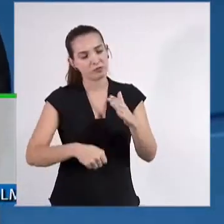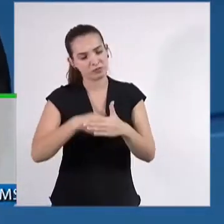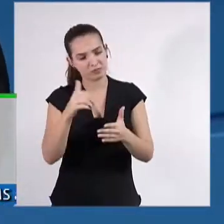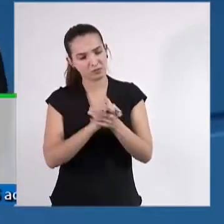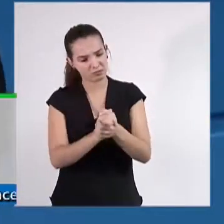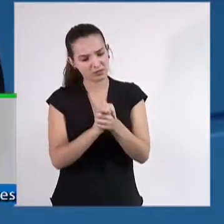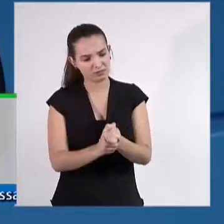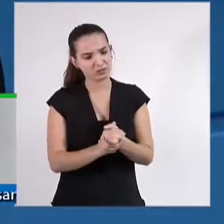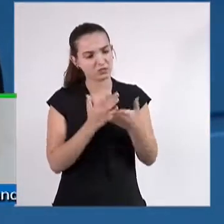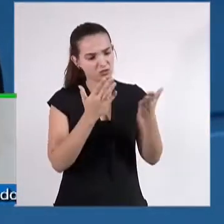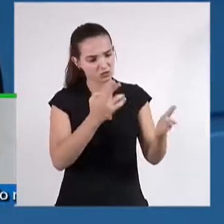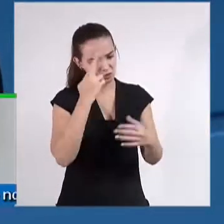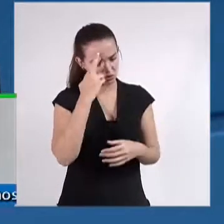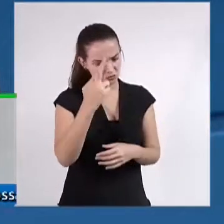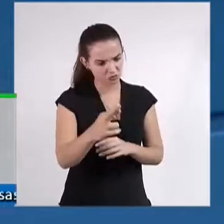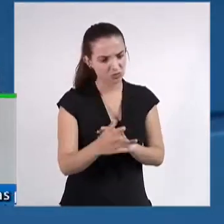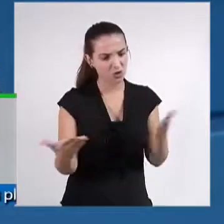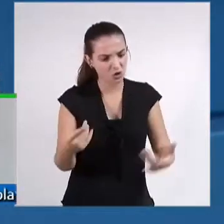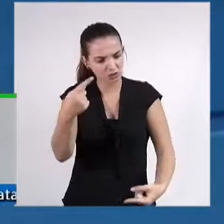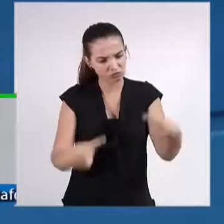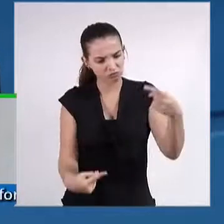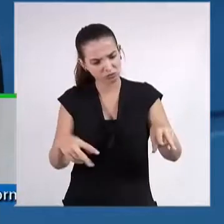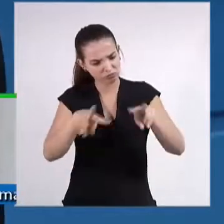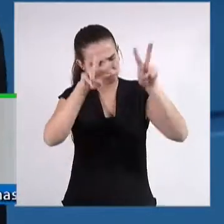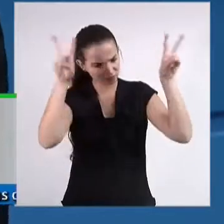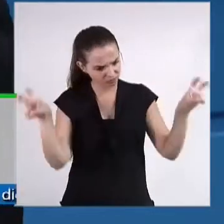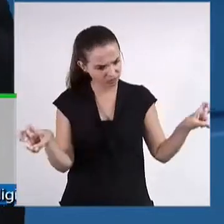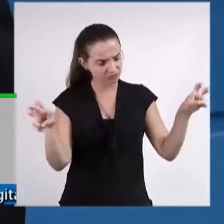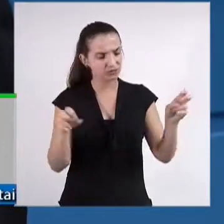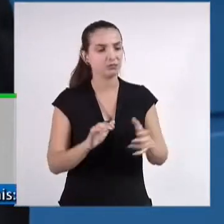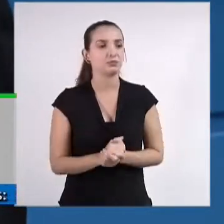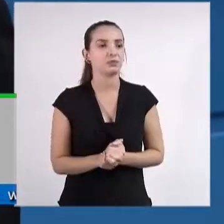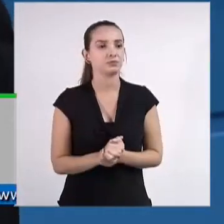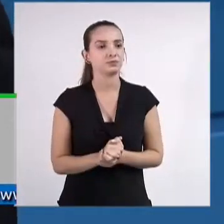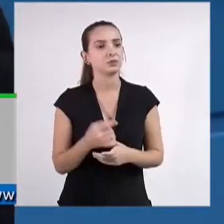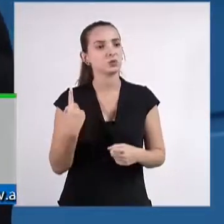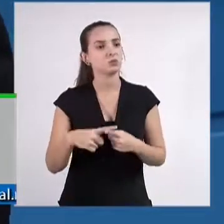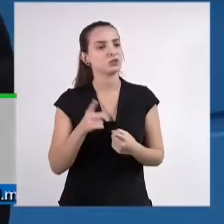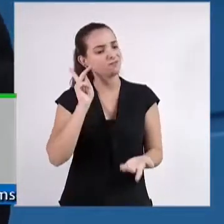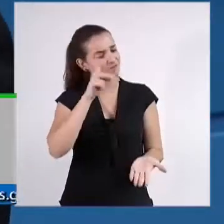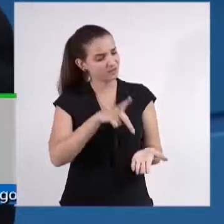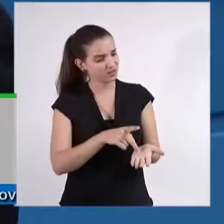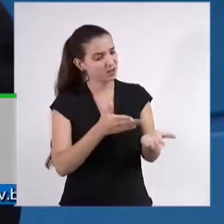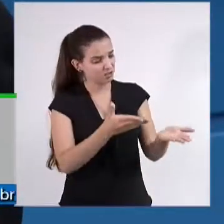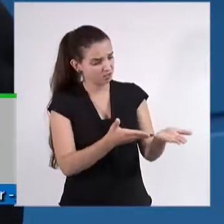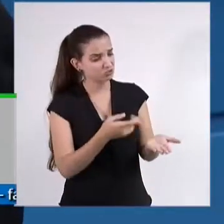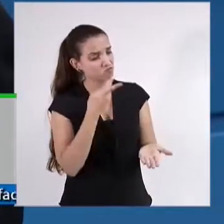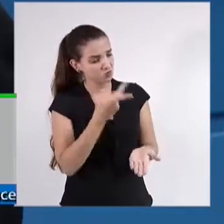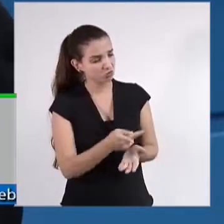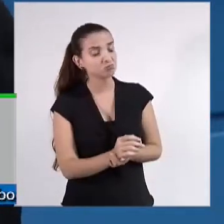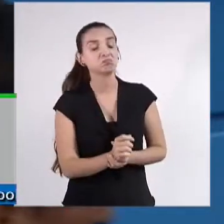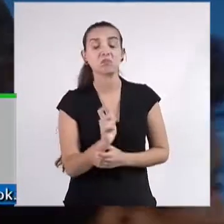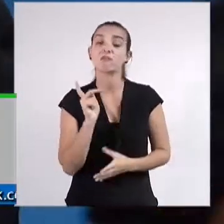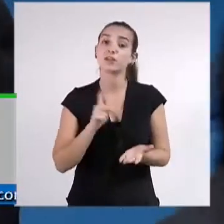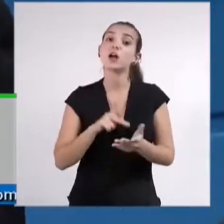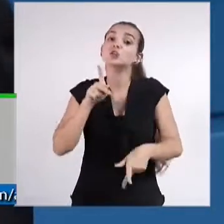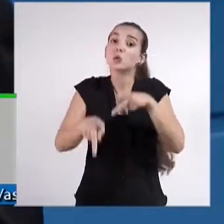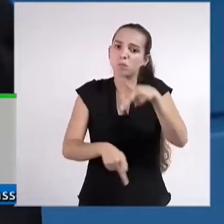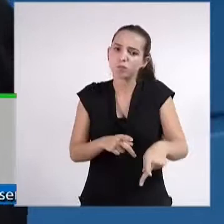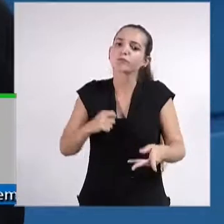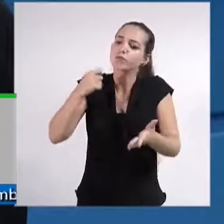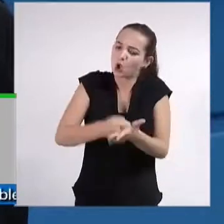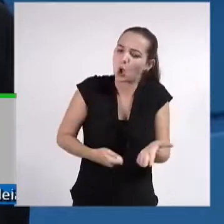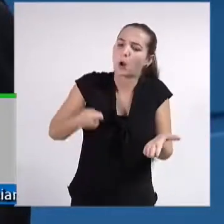trabalhos ontem e pela discussão deste tema que, de fato, a população tem cobrado.